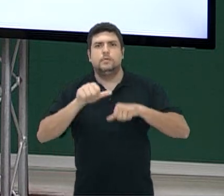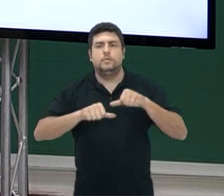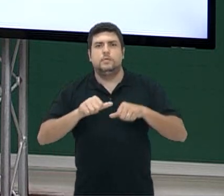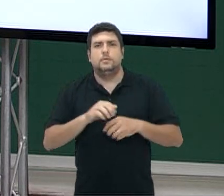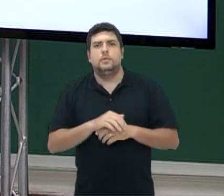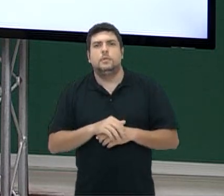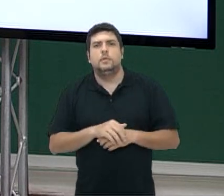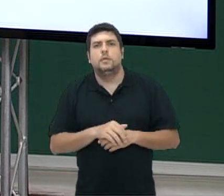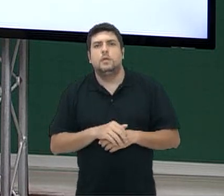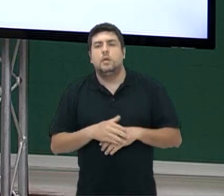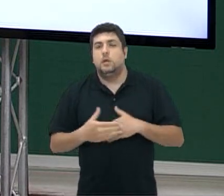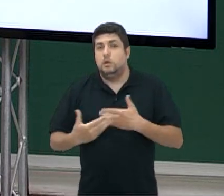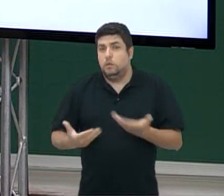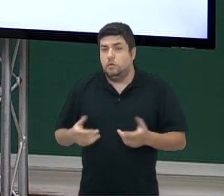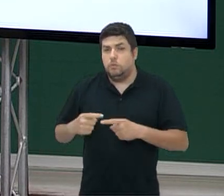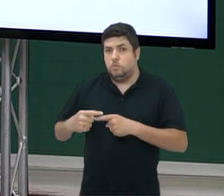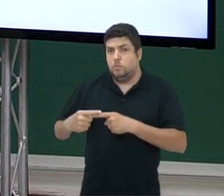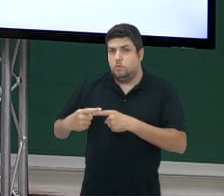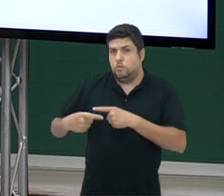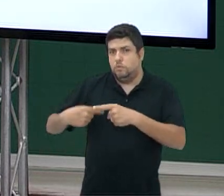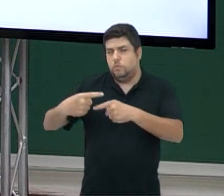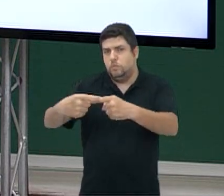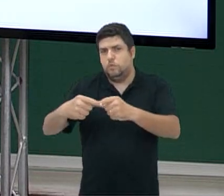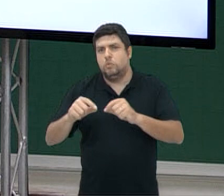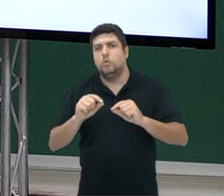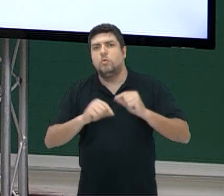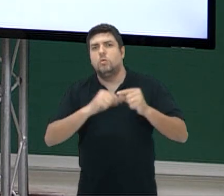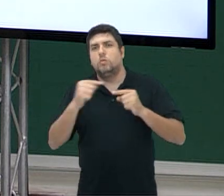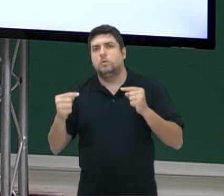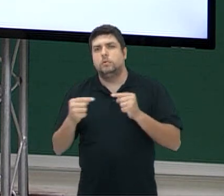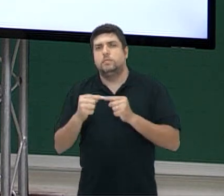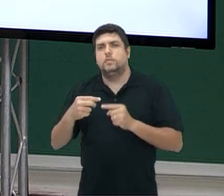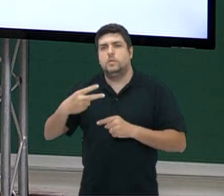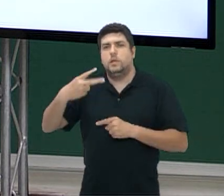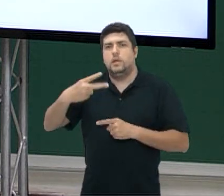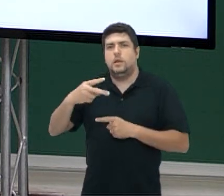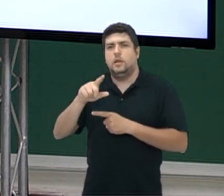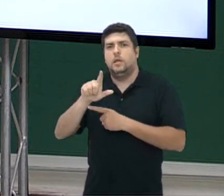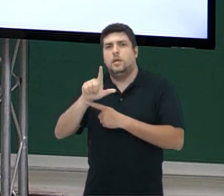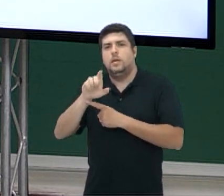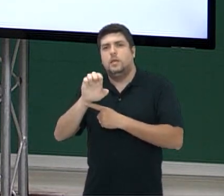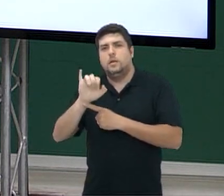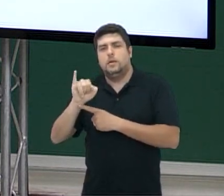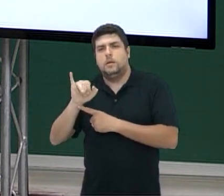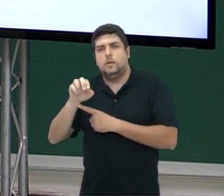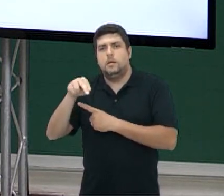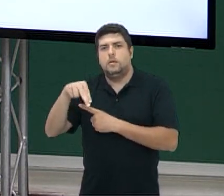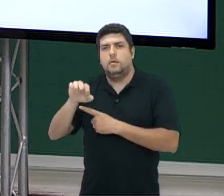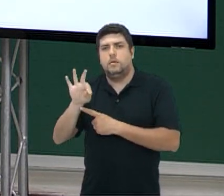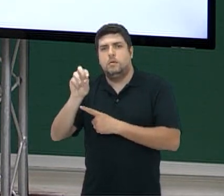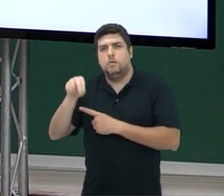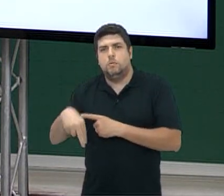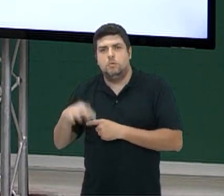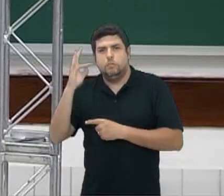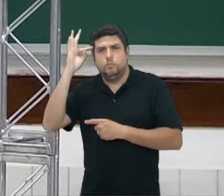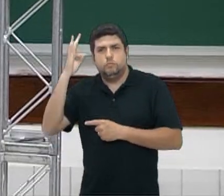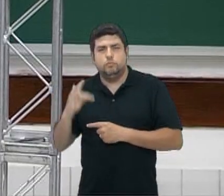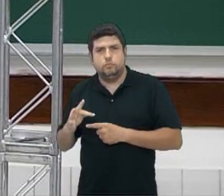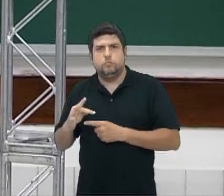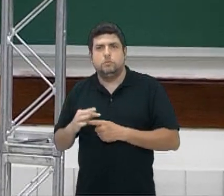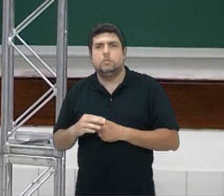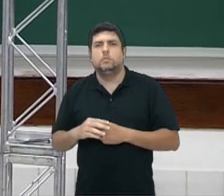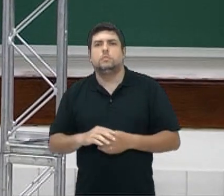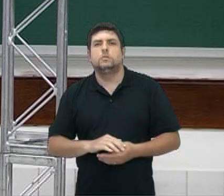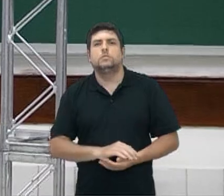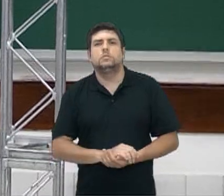quantidade de movimento ela está relacionada com a segunda lei de Newton, que é o famoso princípio da dinâmica. Certo?